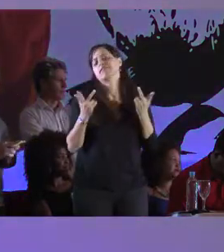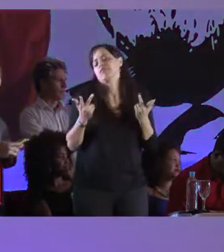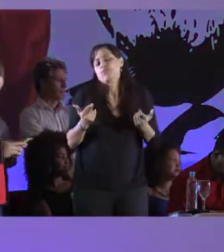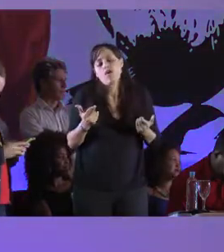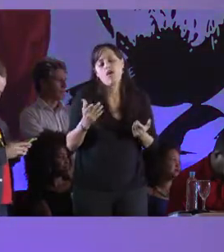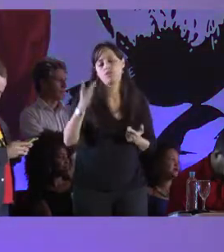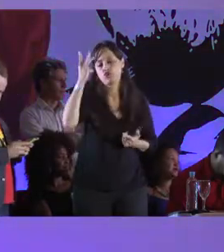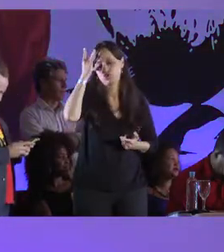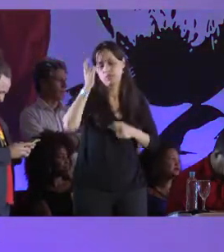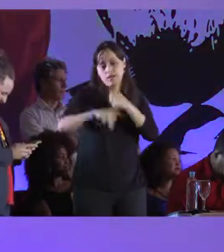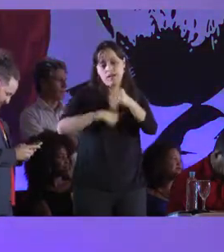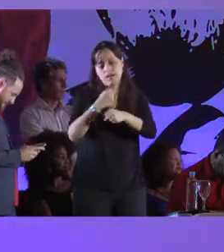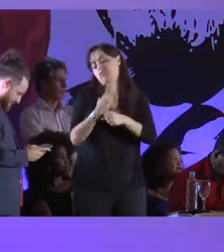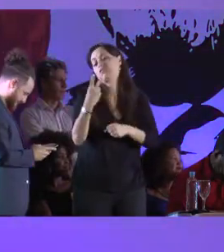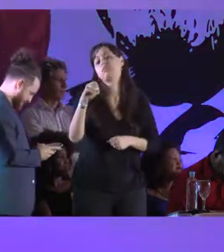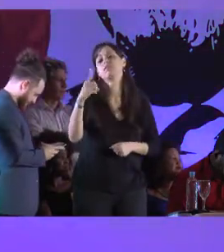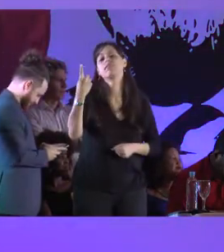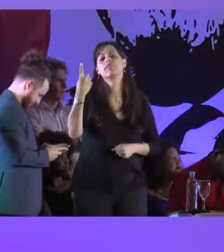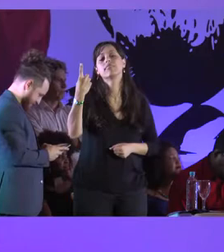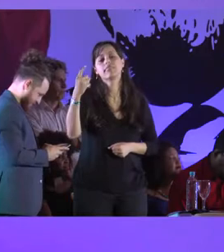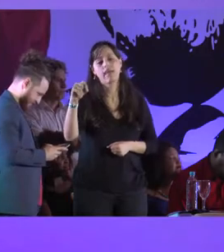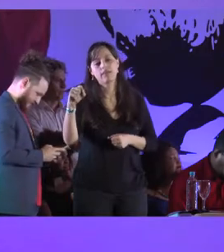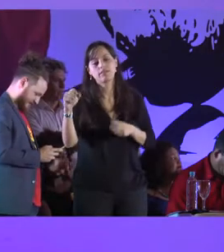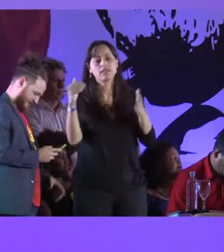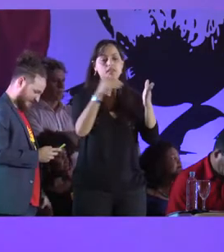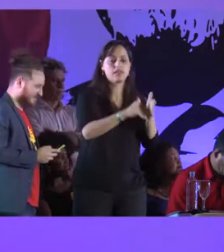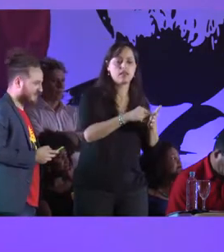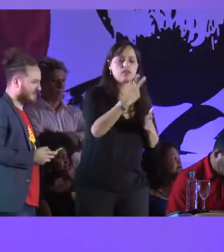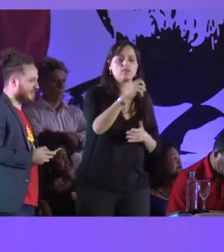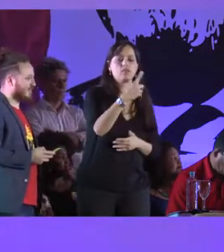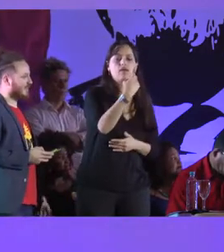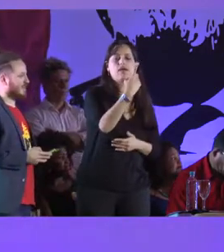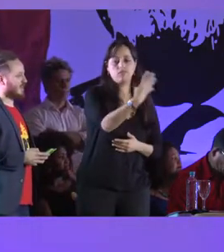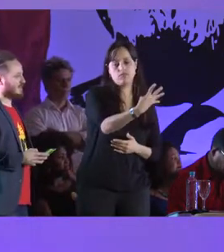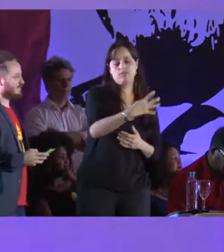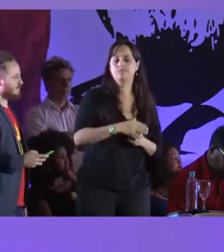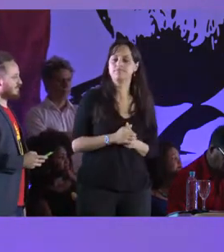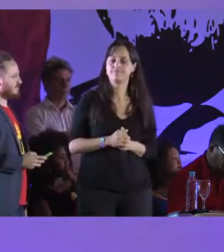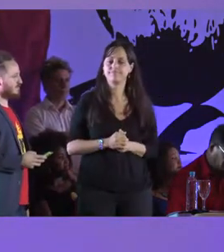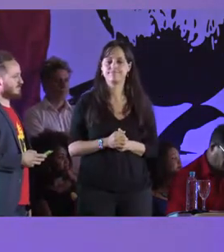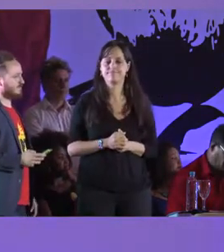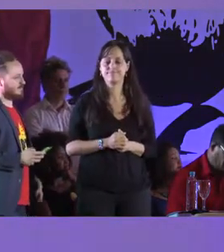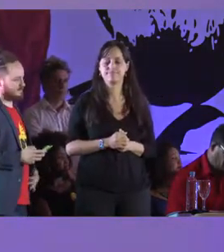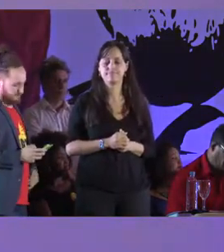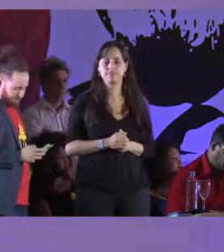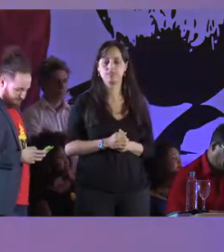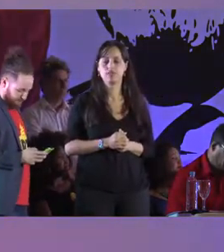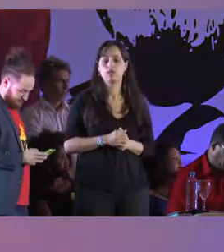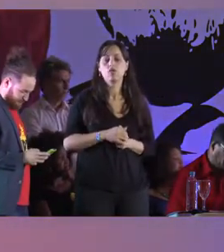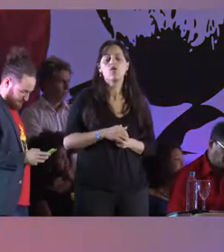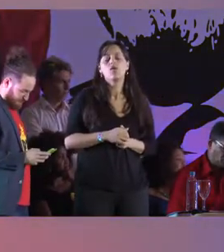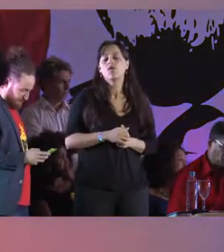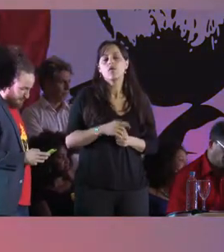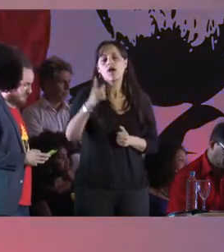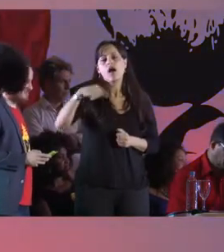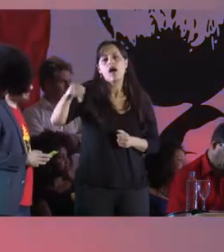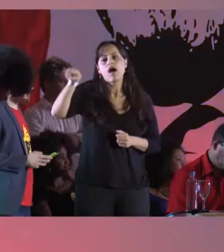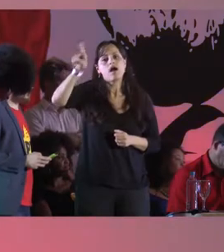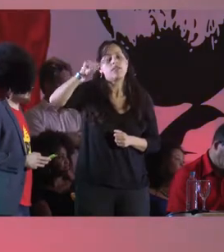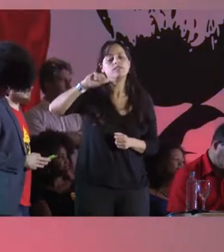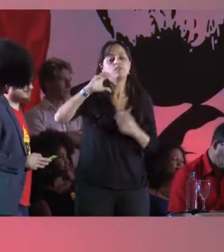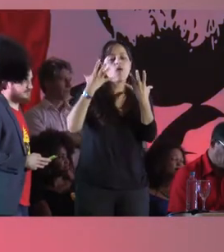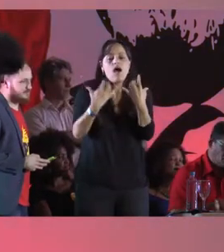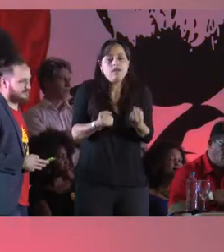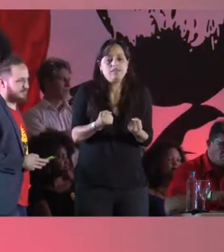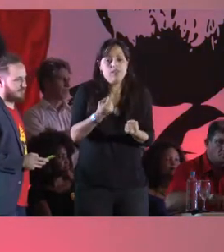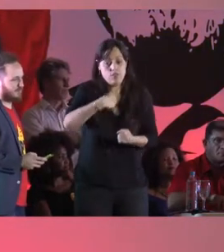entre 2010 e 2014. Eles nunca perdoaram o fato da gente ter criado o